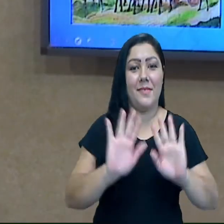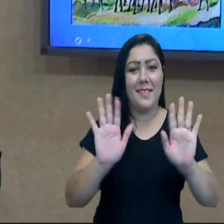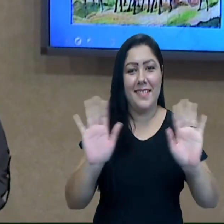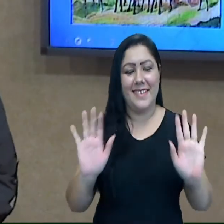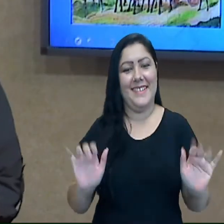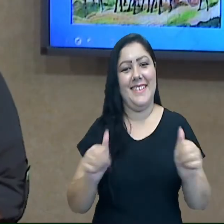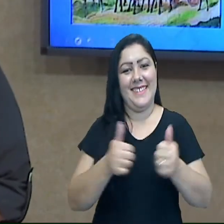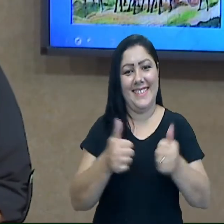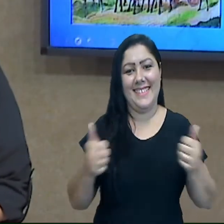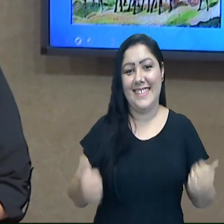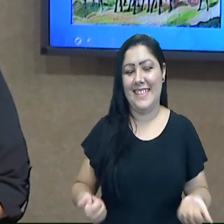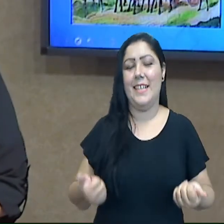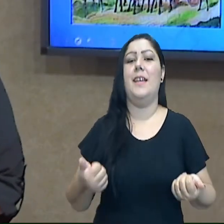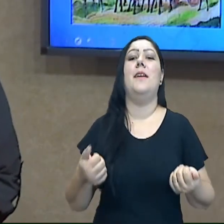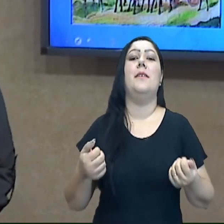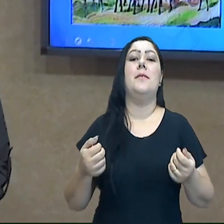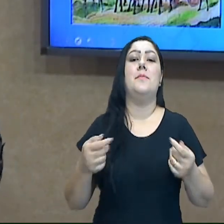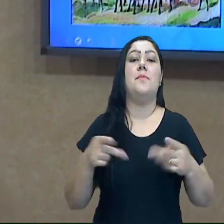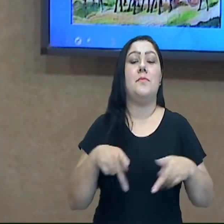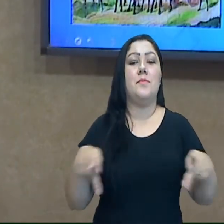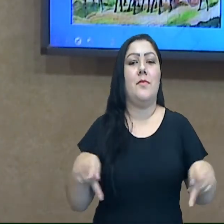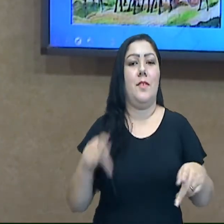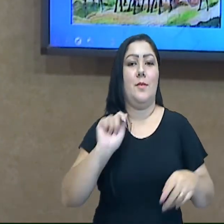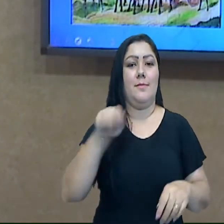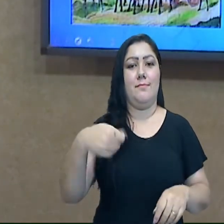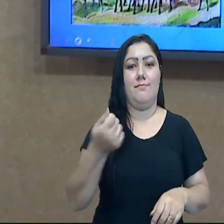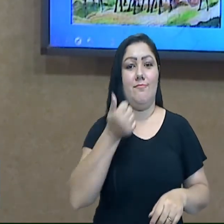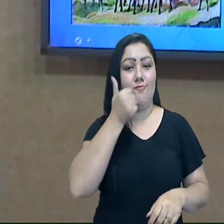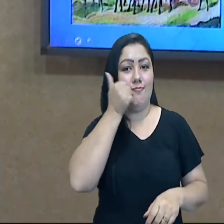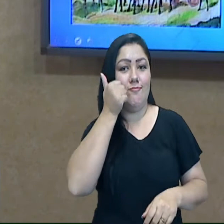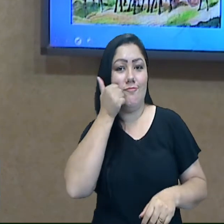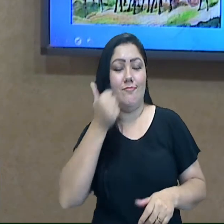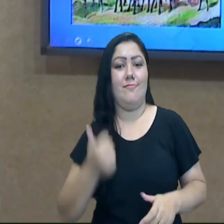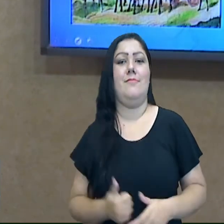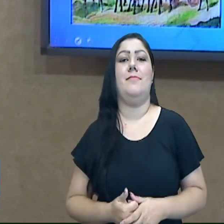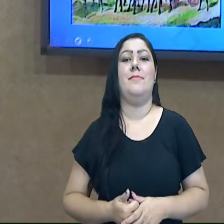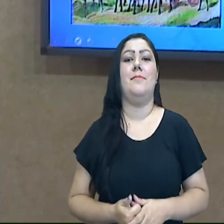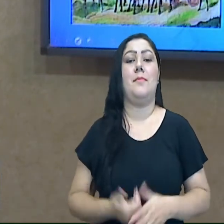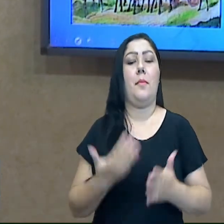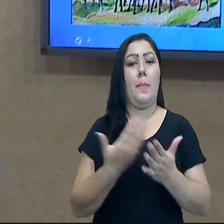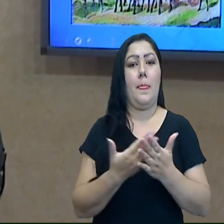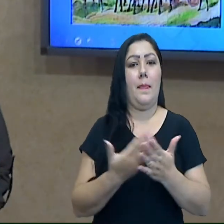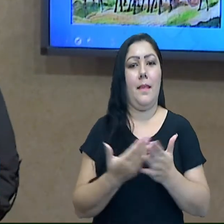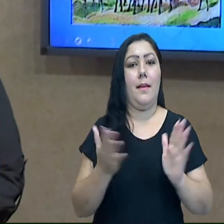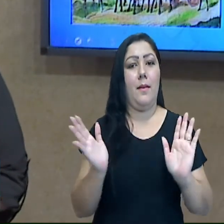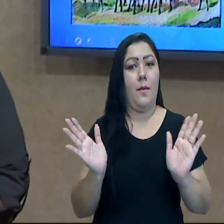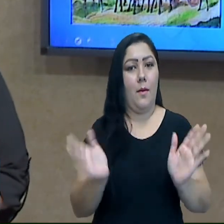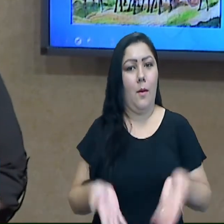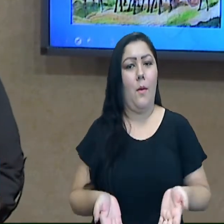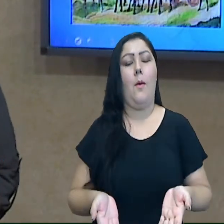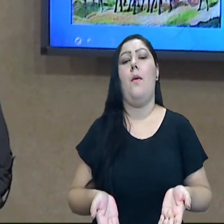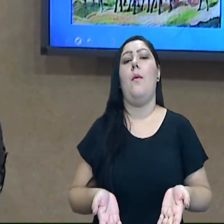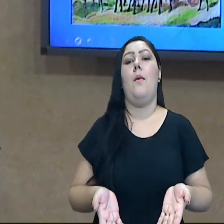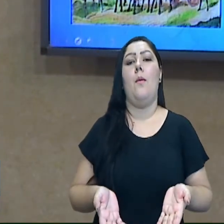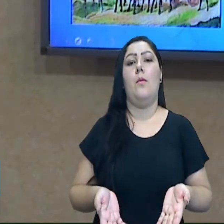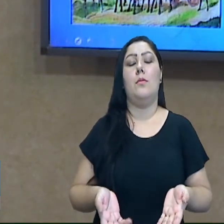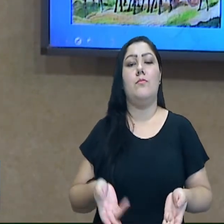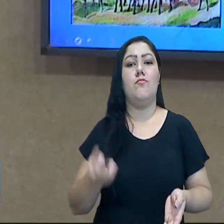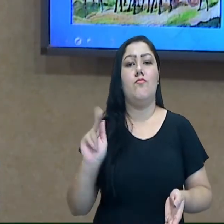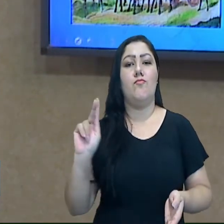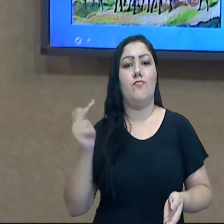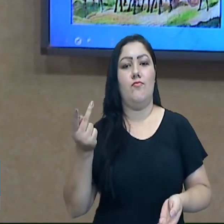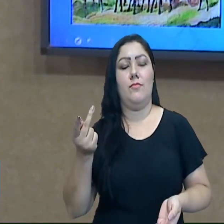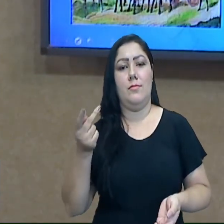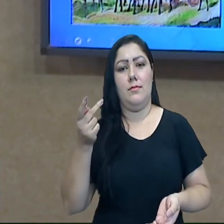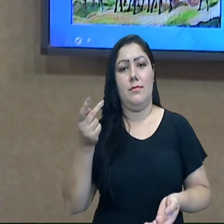Olá, estudantes. Sou Andresa Magalhães. A aula de hoje nós vamos estudar o período colonial dentro da